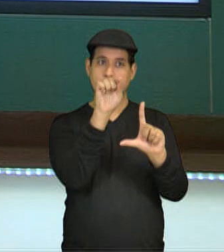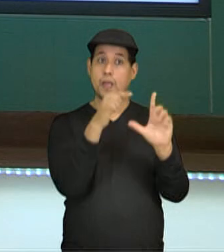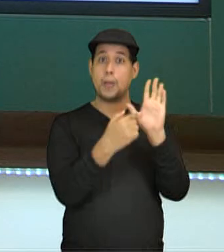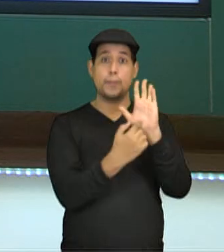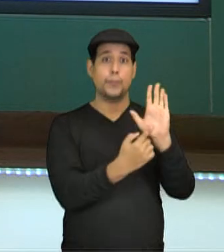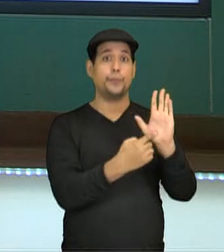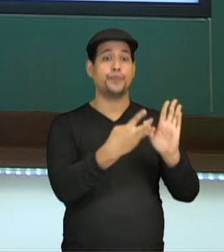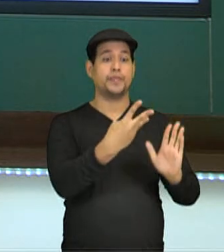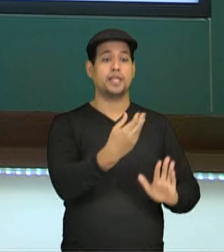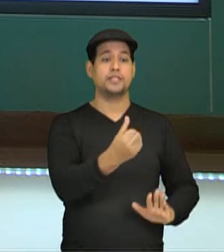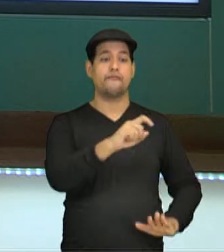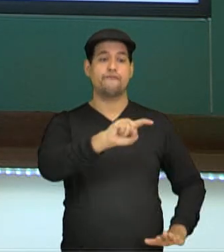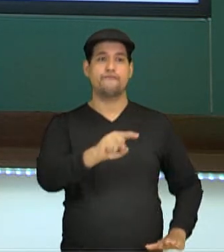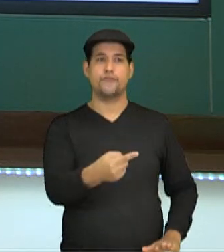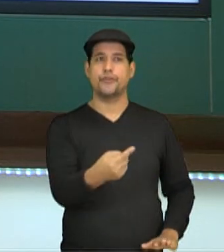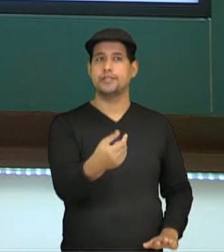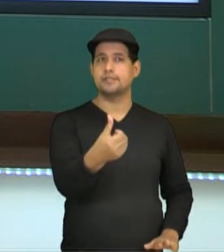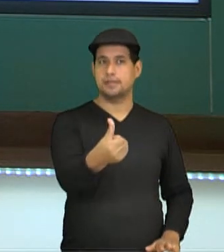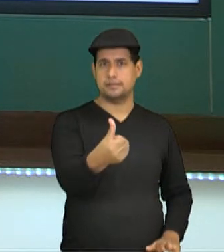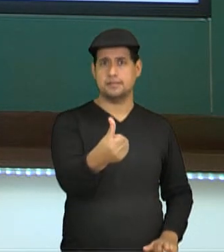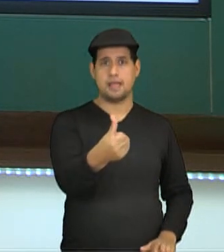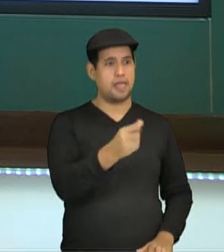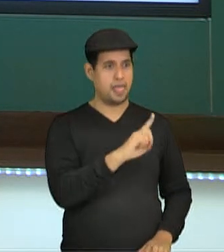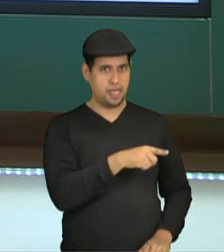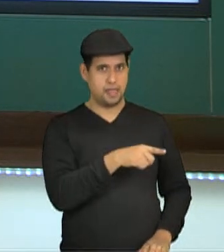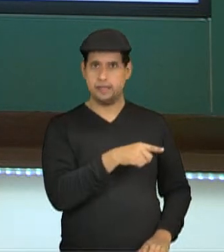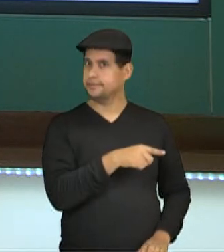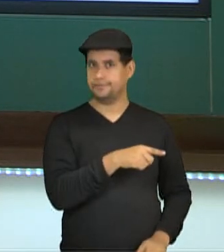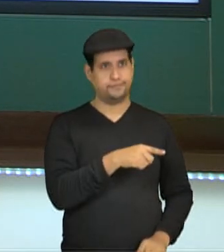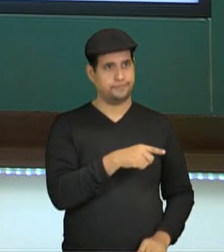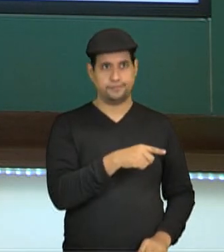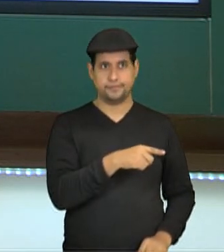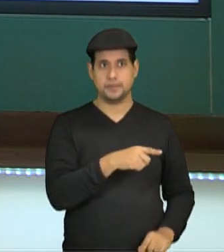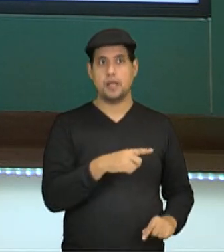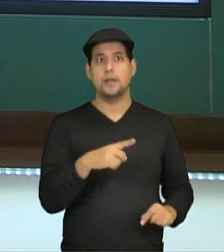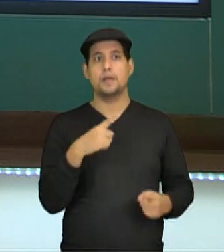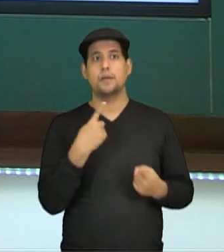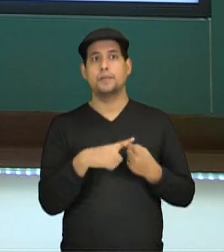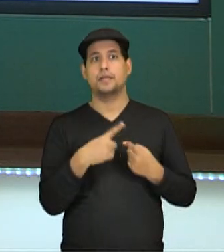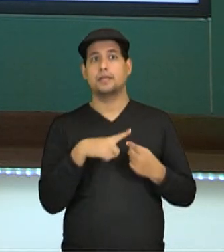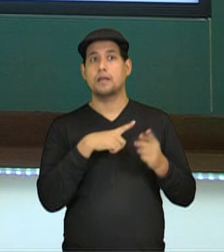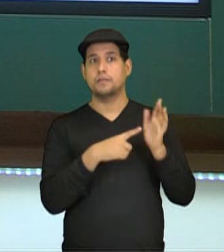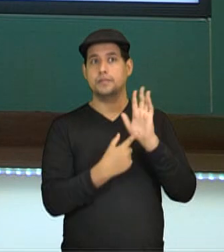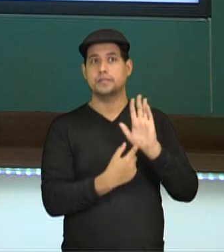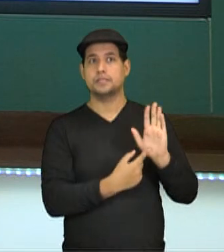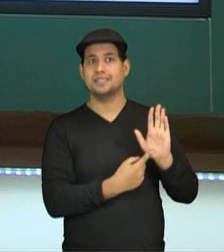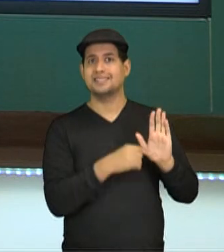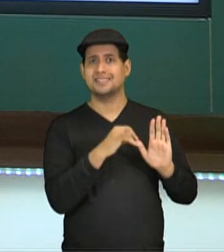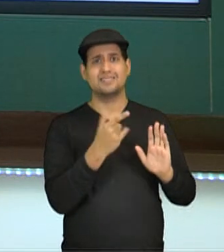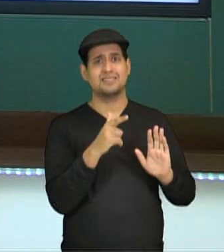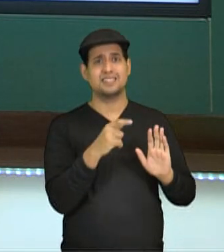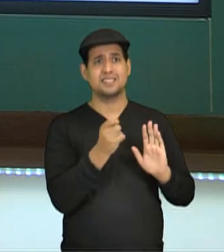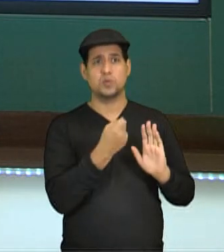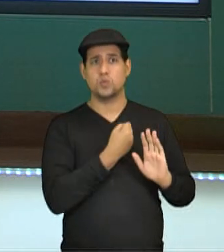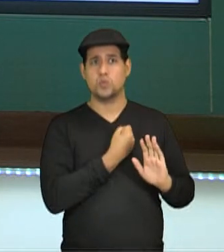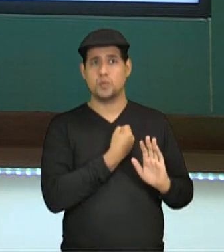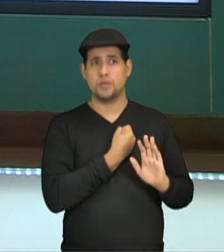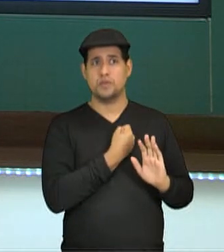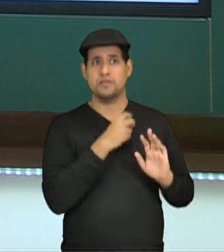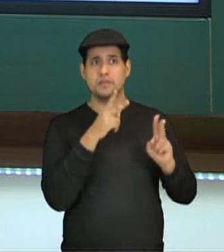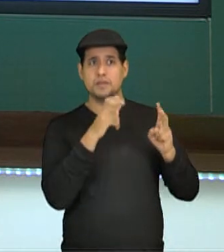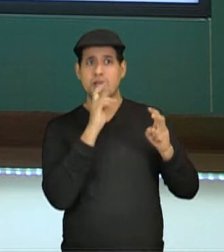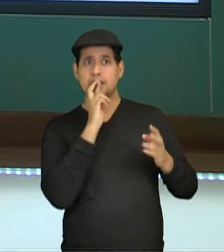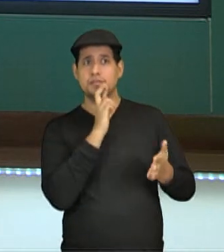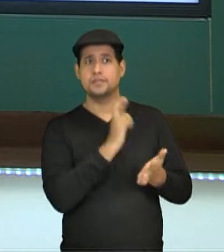que é 36,6. Então porque ele tá escrito aqui. Se ele não tivesse escrito o número, você teria